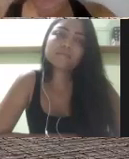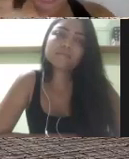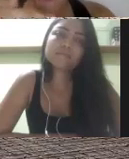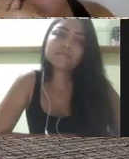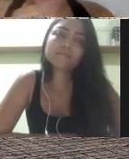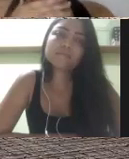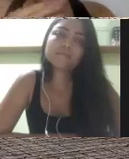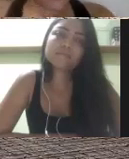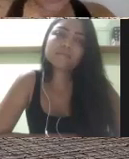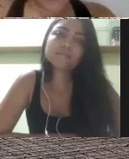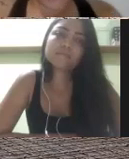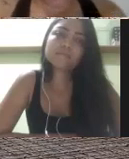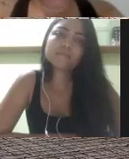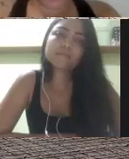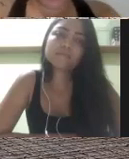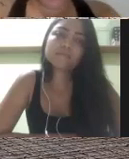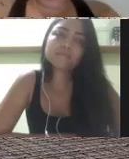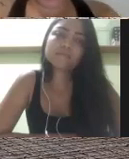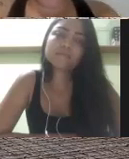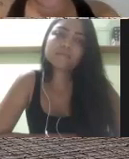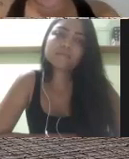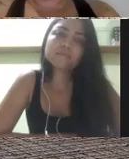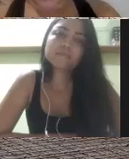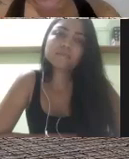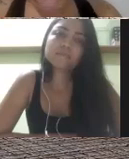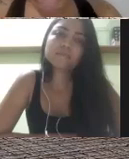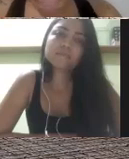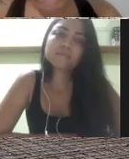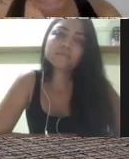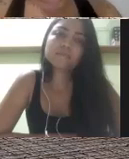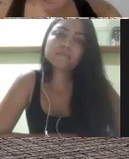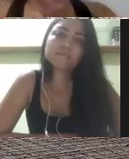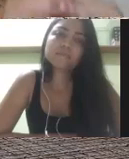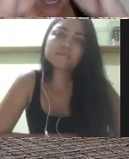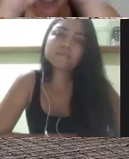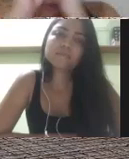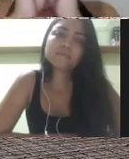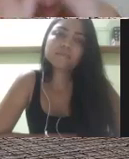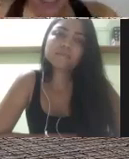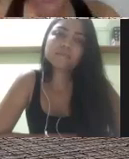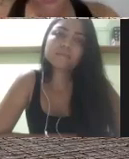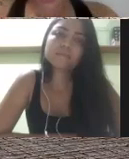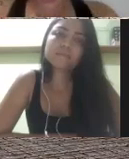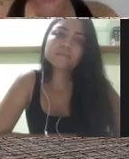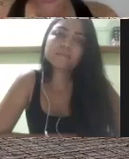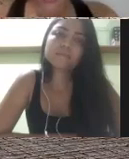ela não pode encostar no chão, né? Aí como que a gente tampa? Deixa eu...